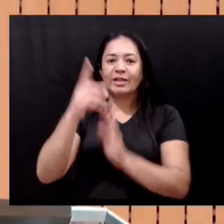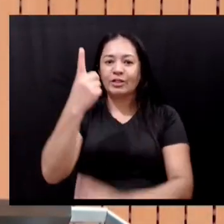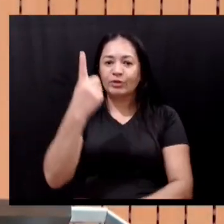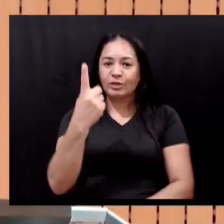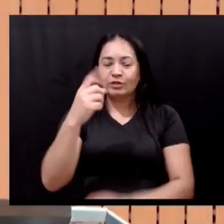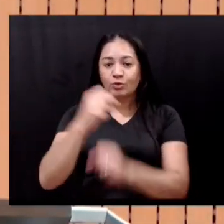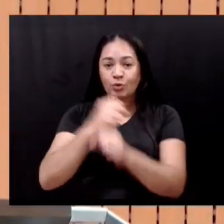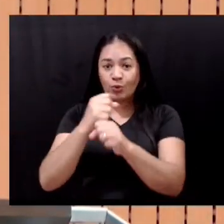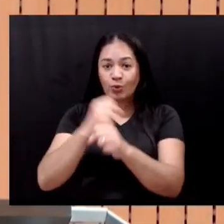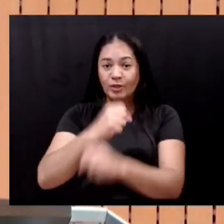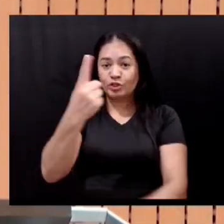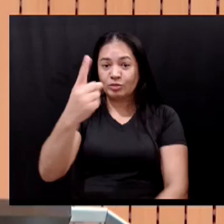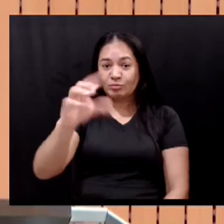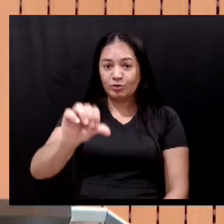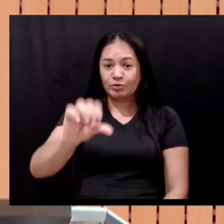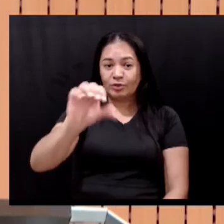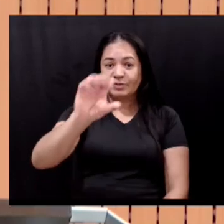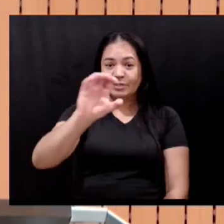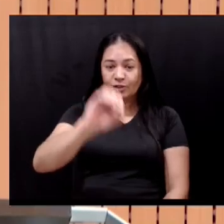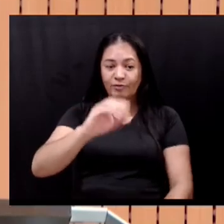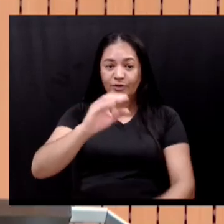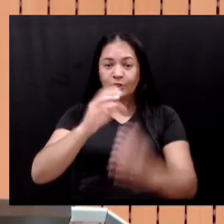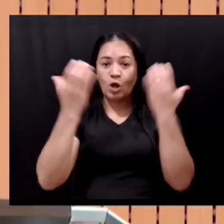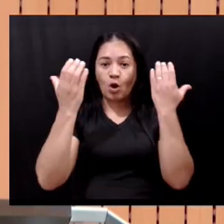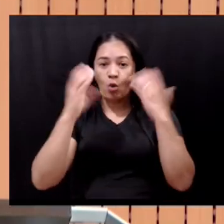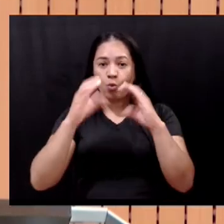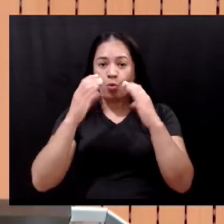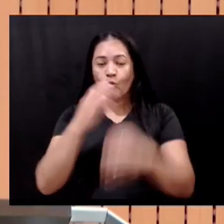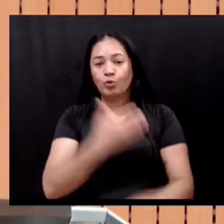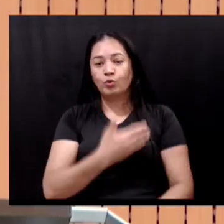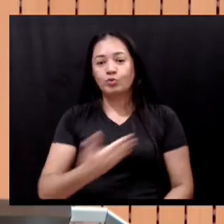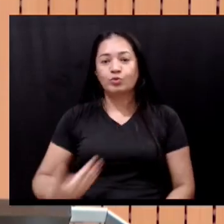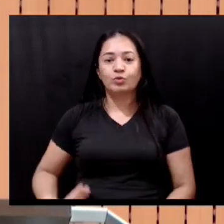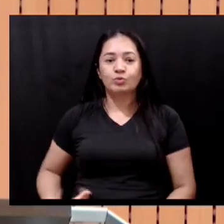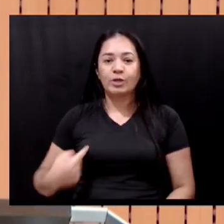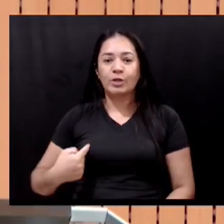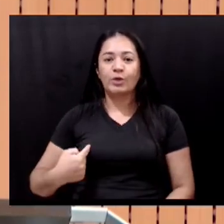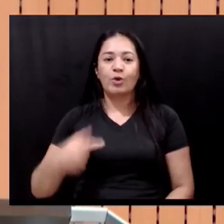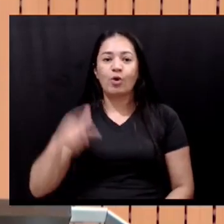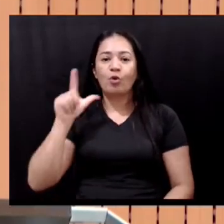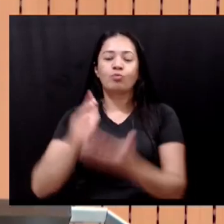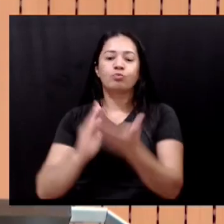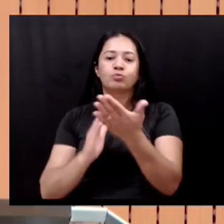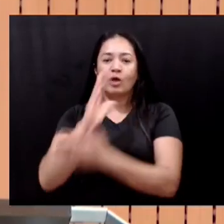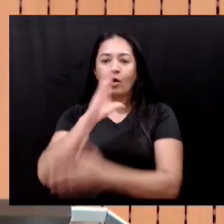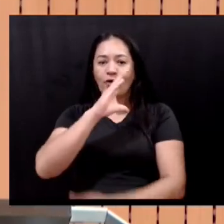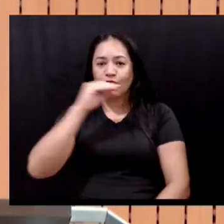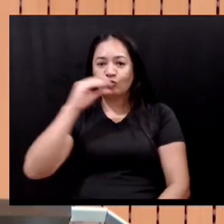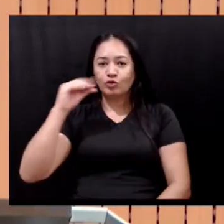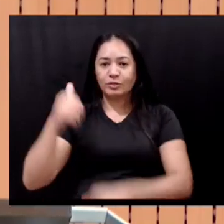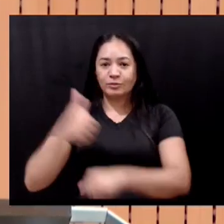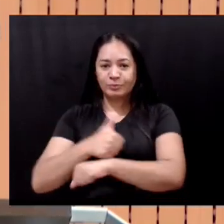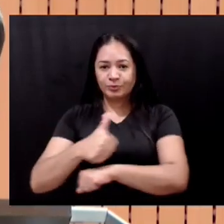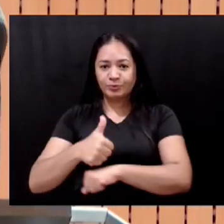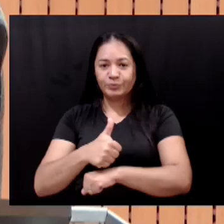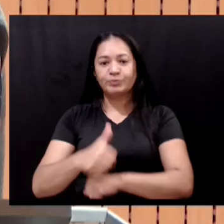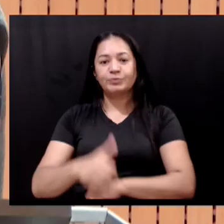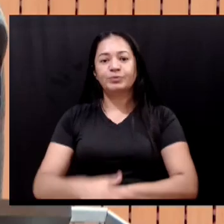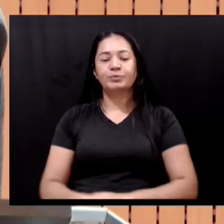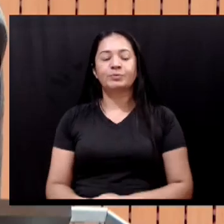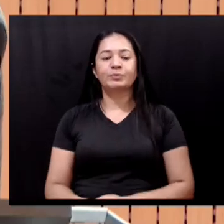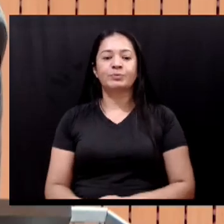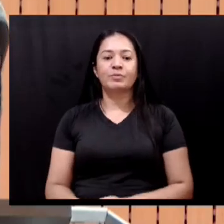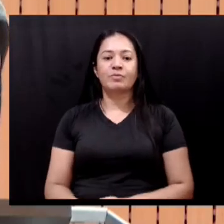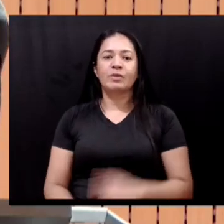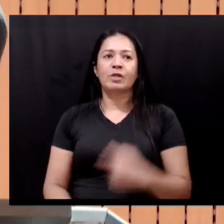concurso público, se tornei funcionário de carreira, né, servidor. E o que eu vou